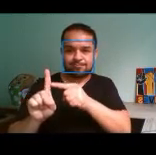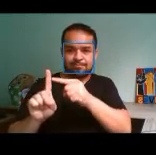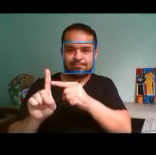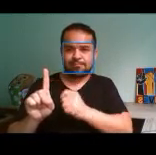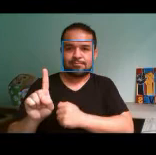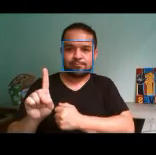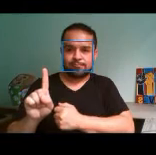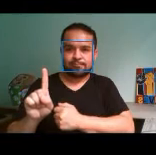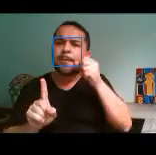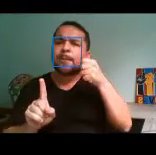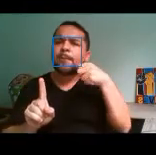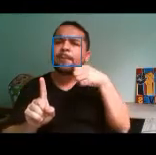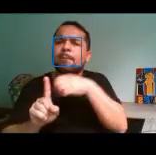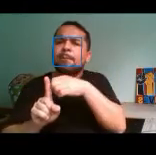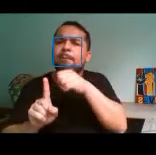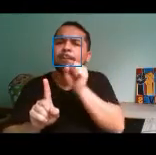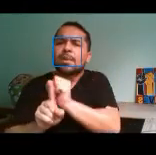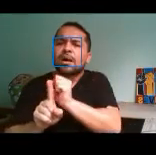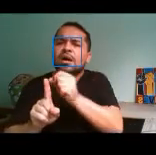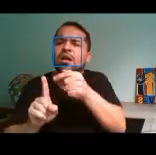Ok?